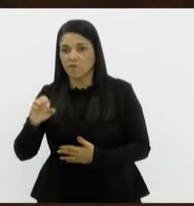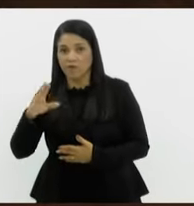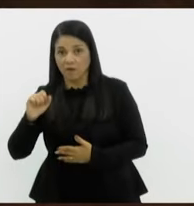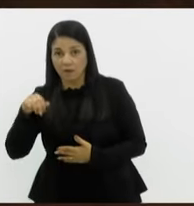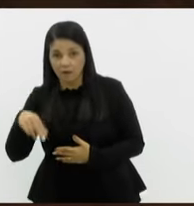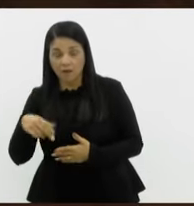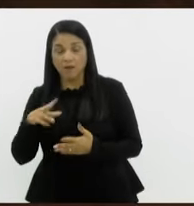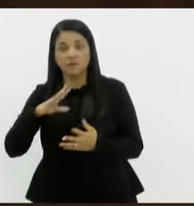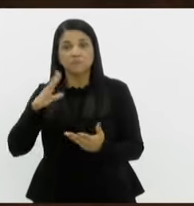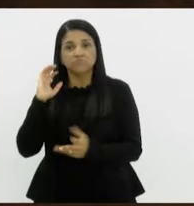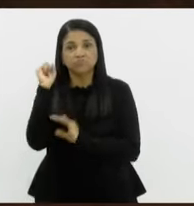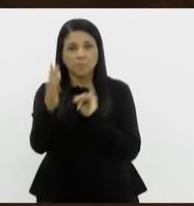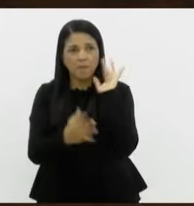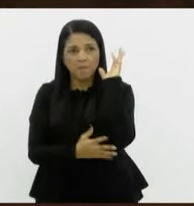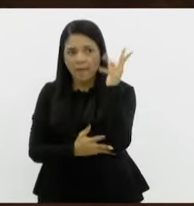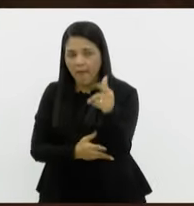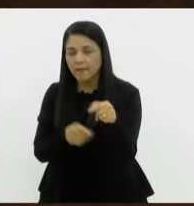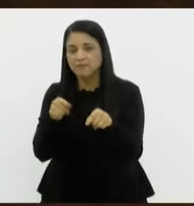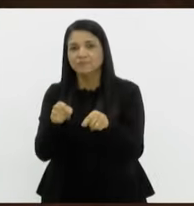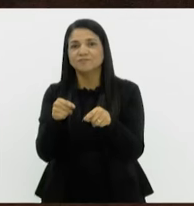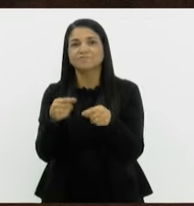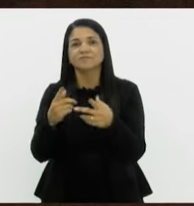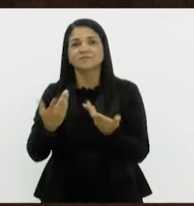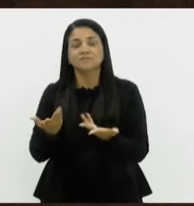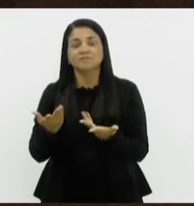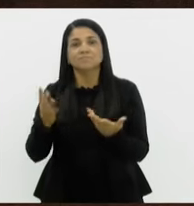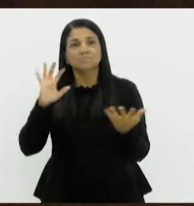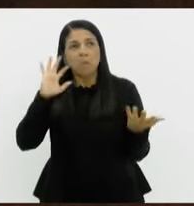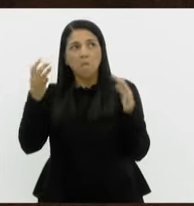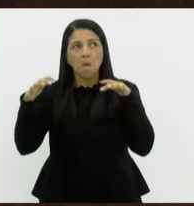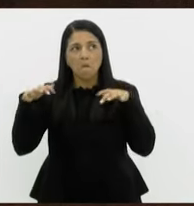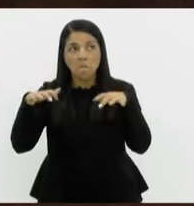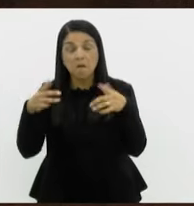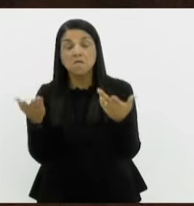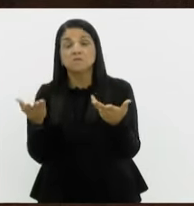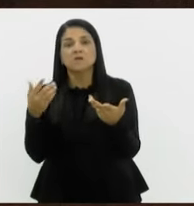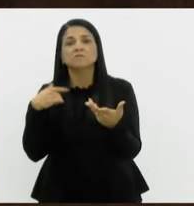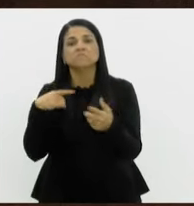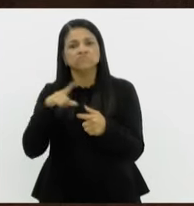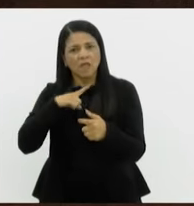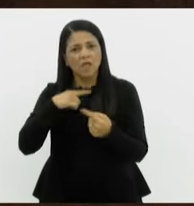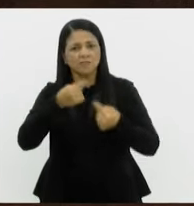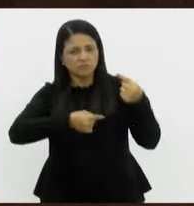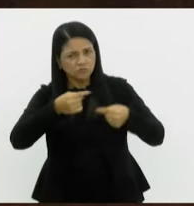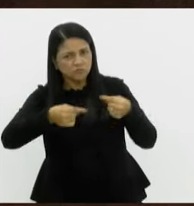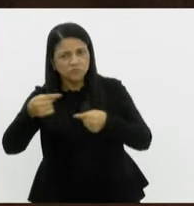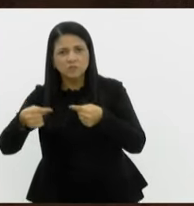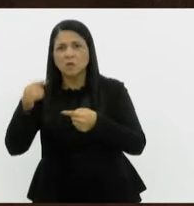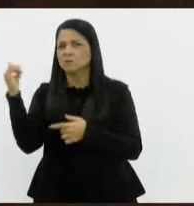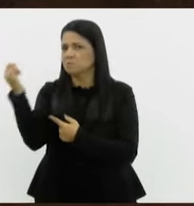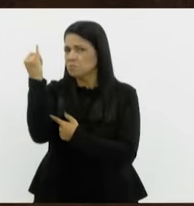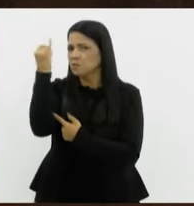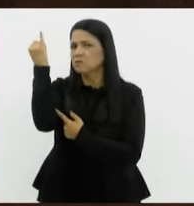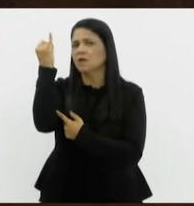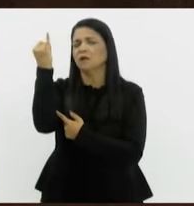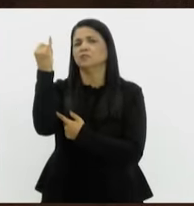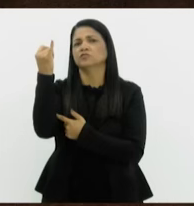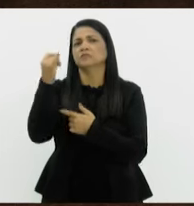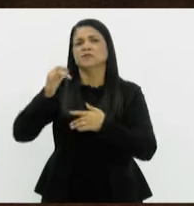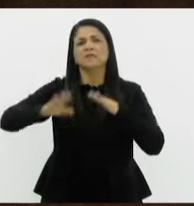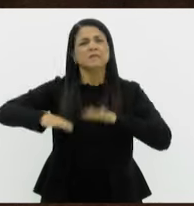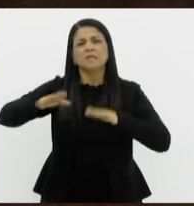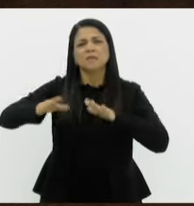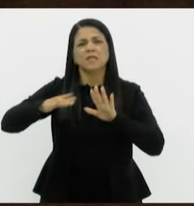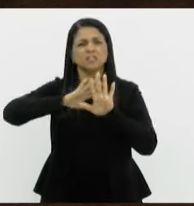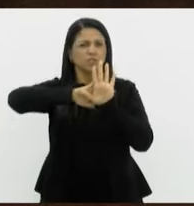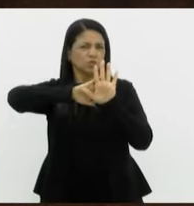e a crise foi climática de meio ambiente. Então, destacar que as nossas discussões aqui têm relevância, independente de posições ideológicas, mas que fazem